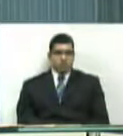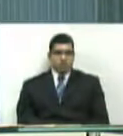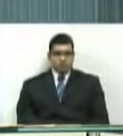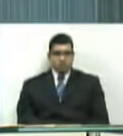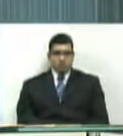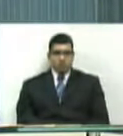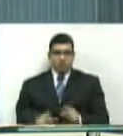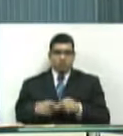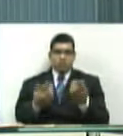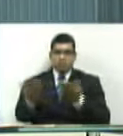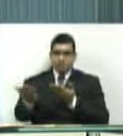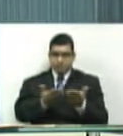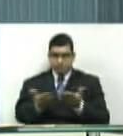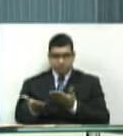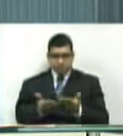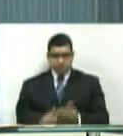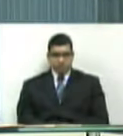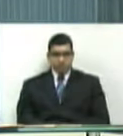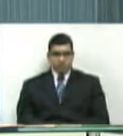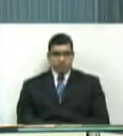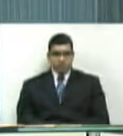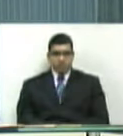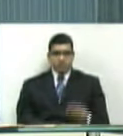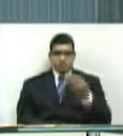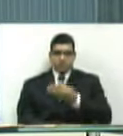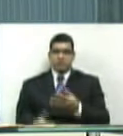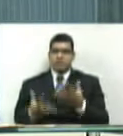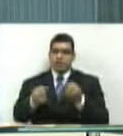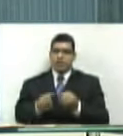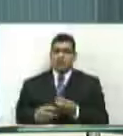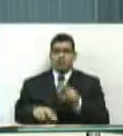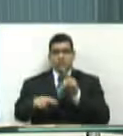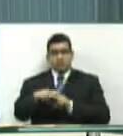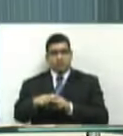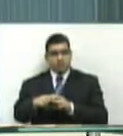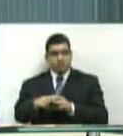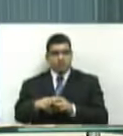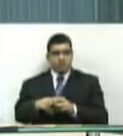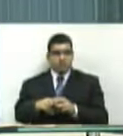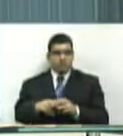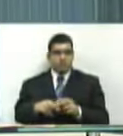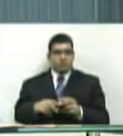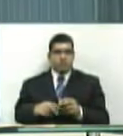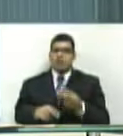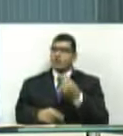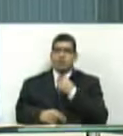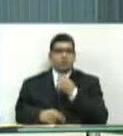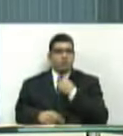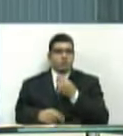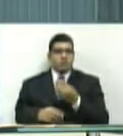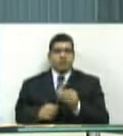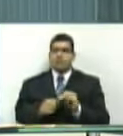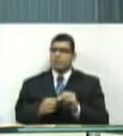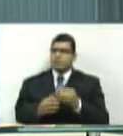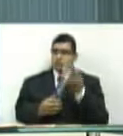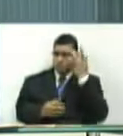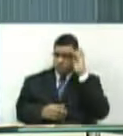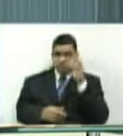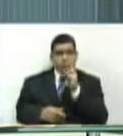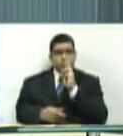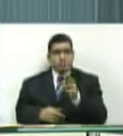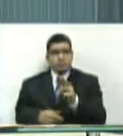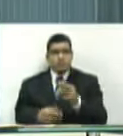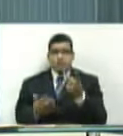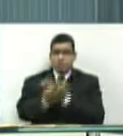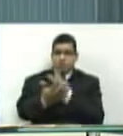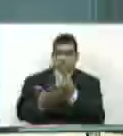Mas servidor público em cargo de confiança não responde só por atos de improbidade, responde por